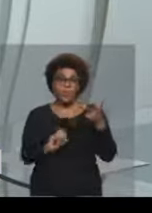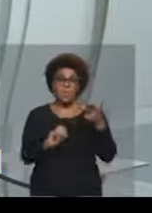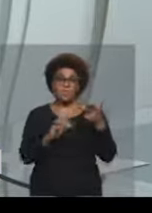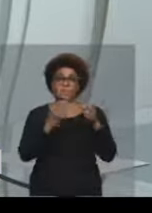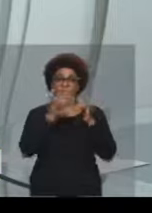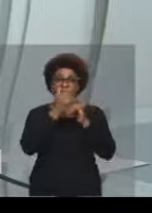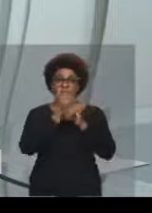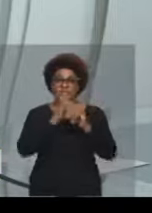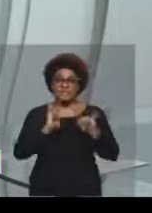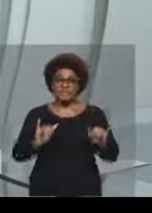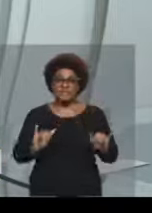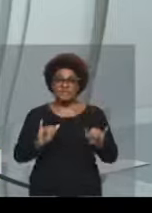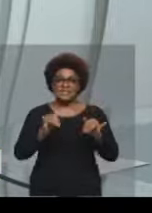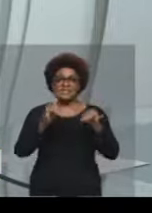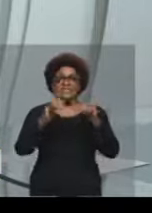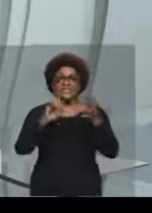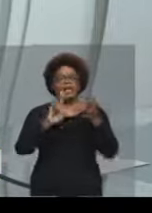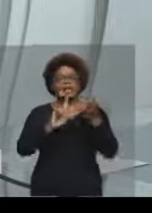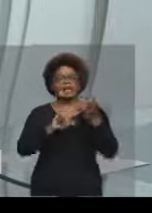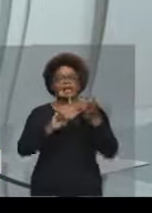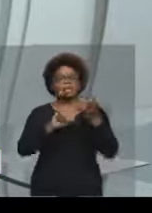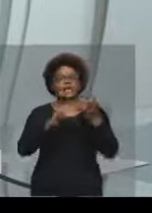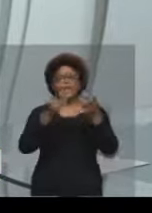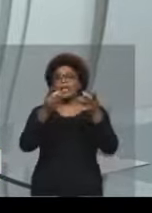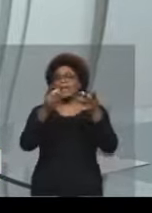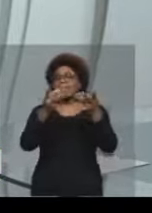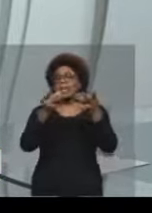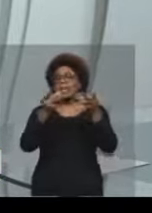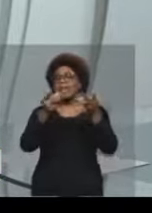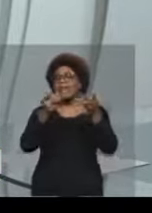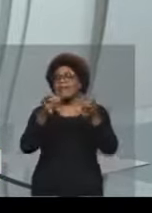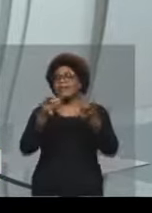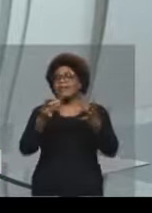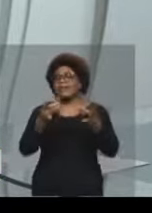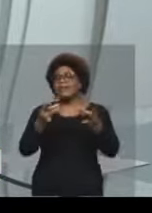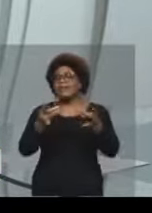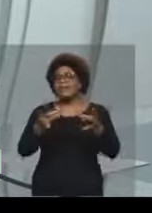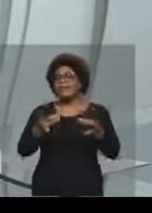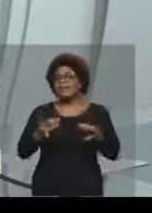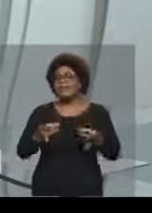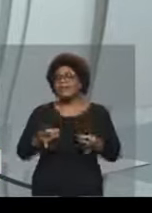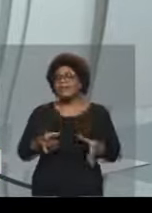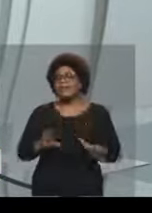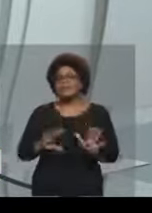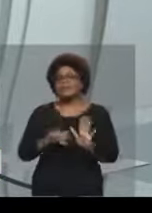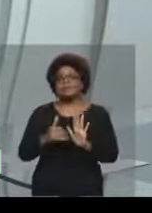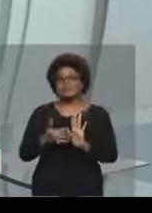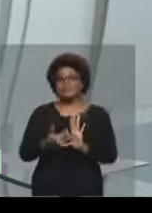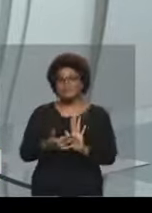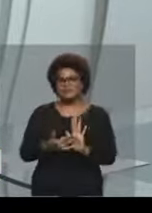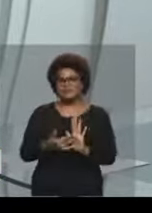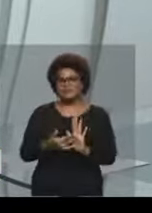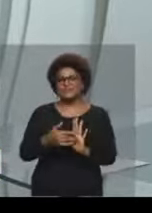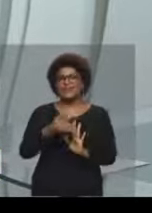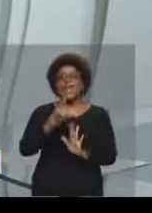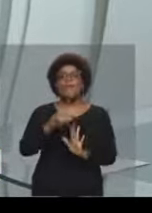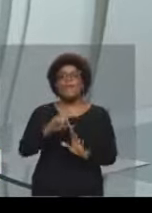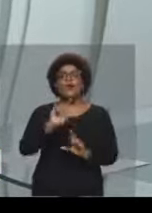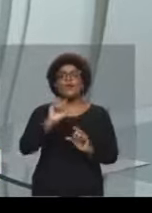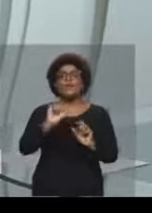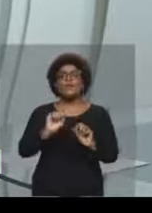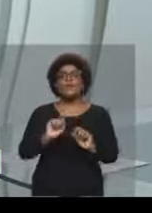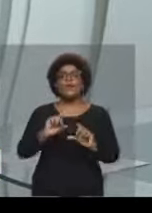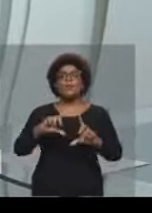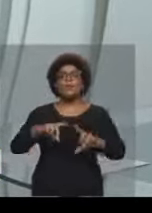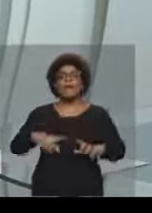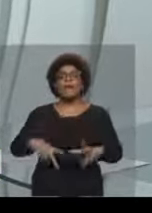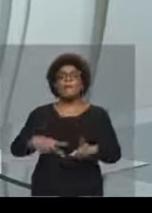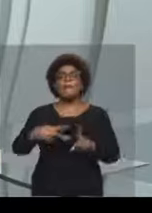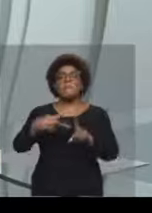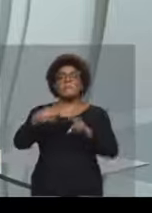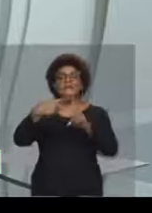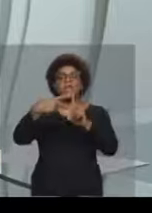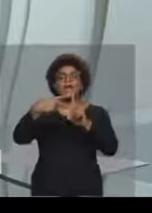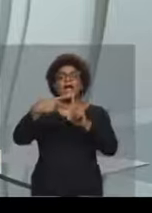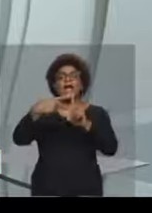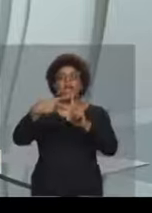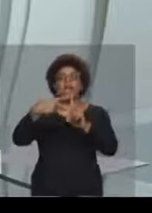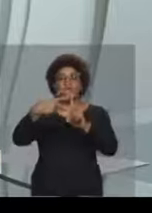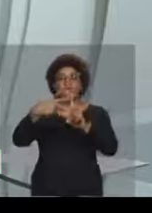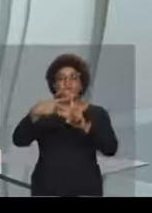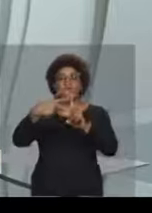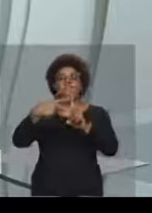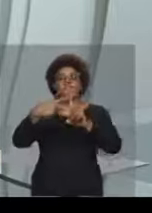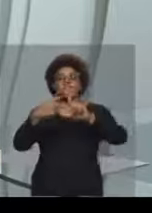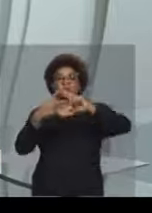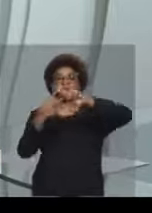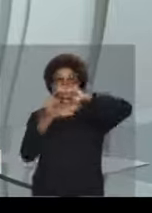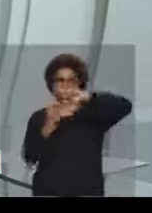e os detalhes. É aquilo que nós falamos... chamado de pirâmide invertida. A parte